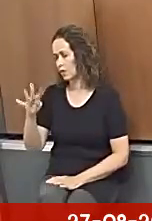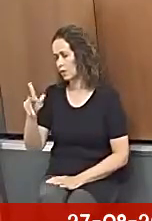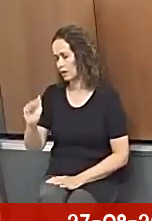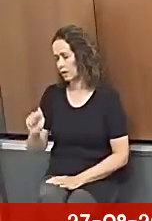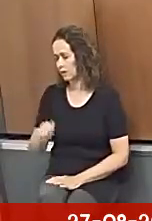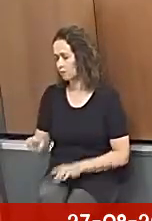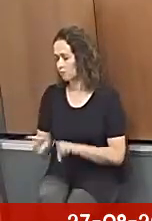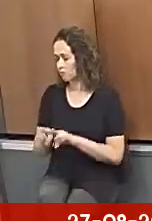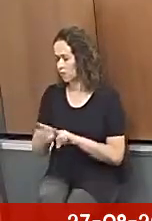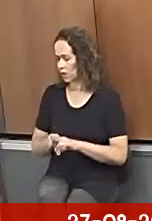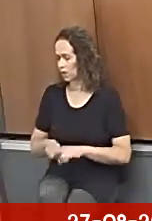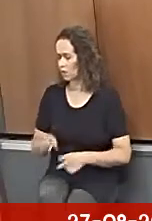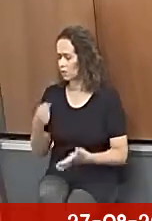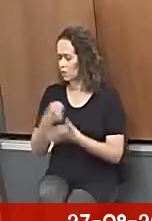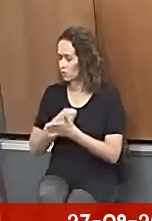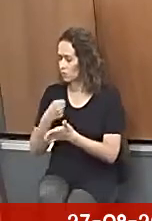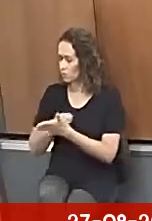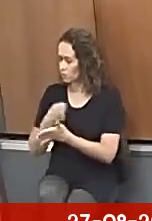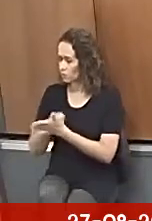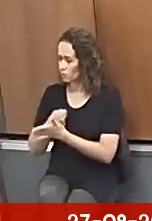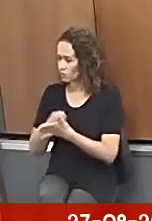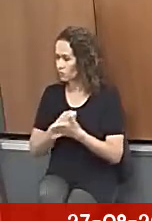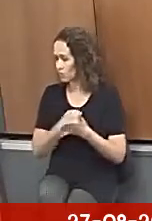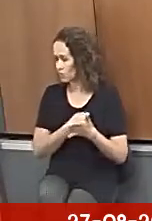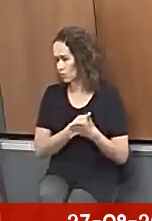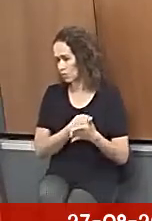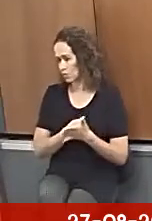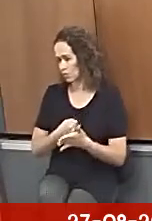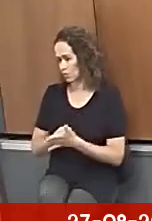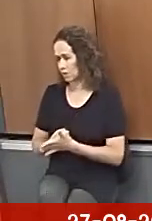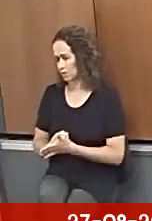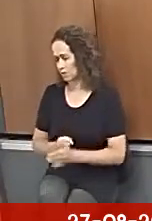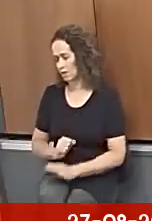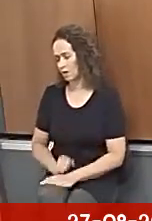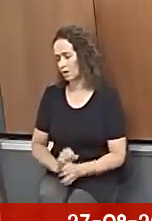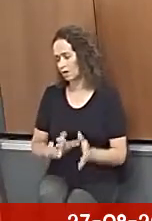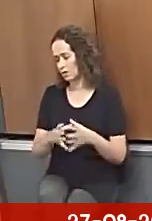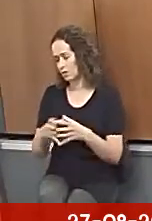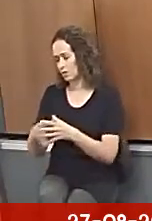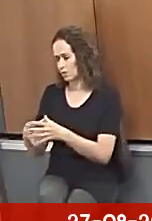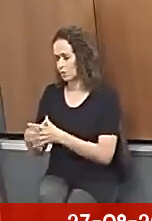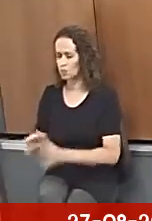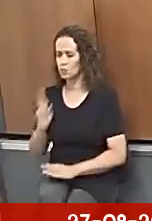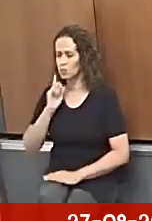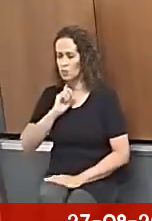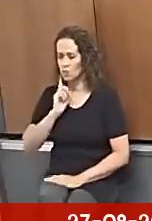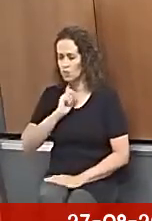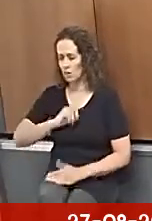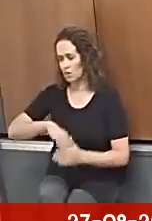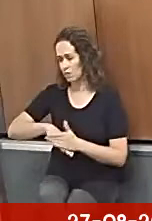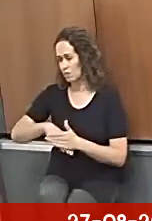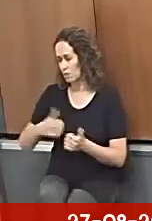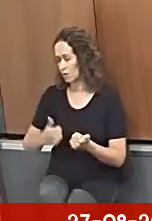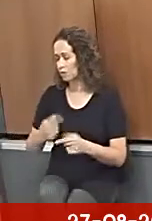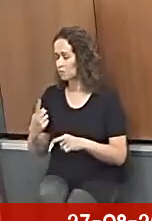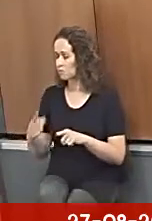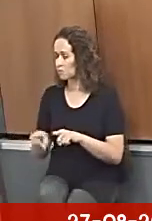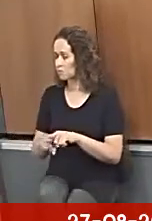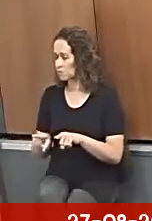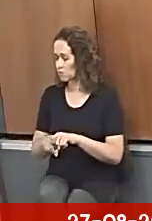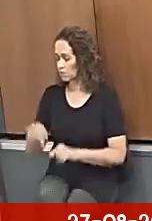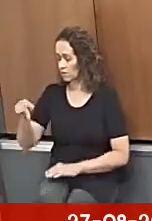na luta em prol é aos times de minas gerais fez aqui nessa casa uma audiência